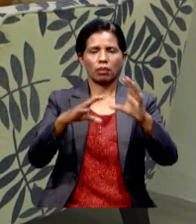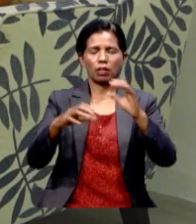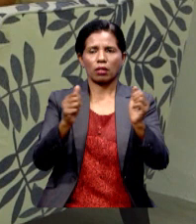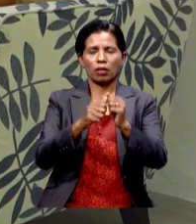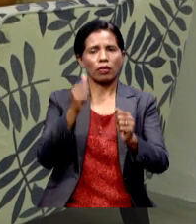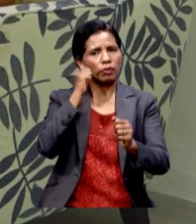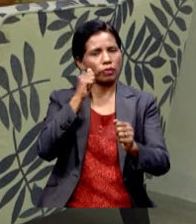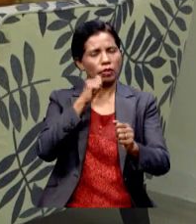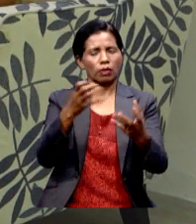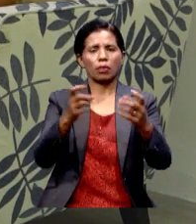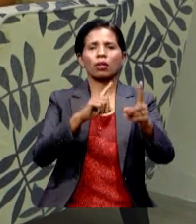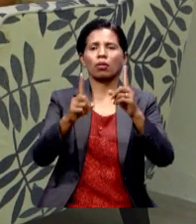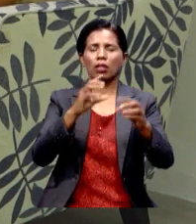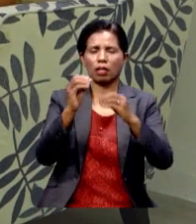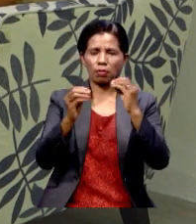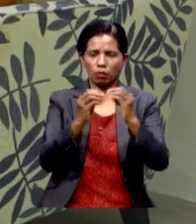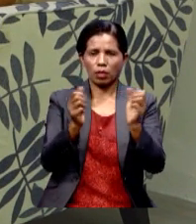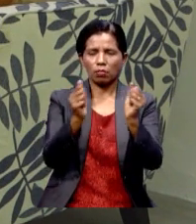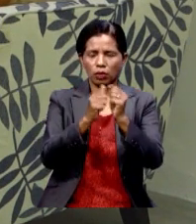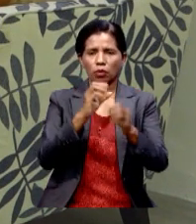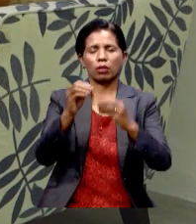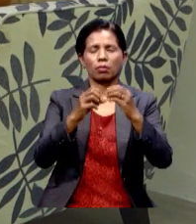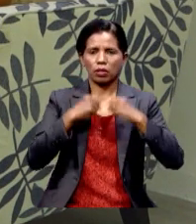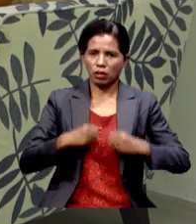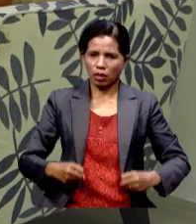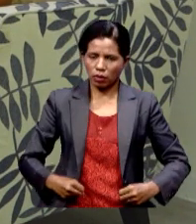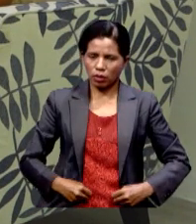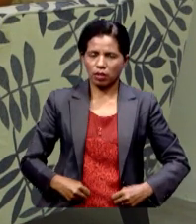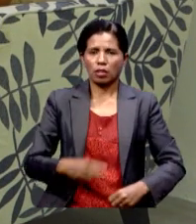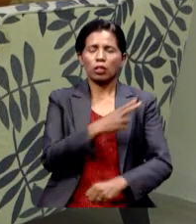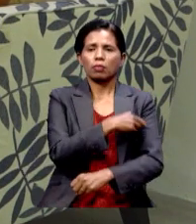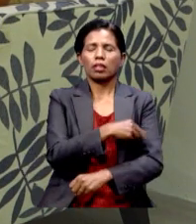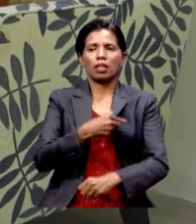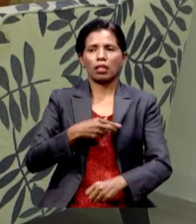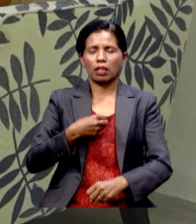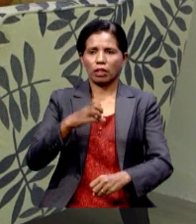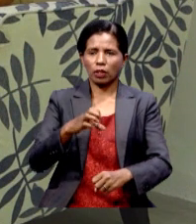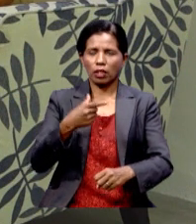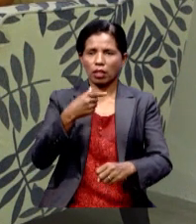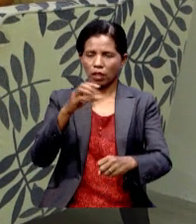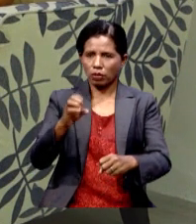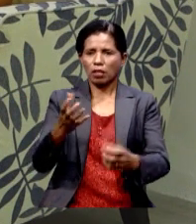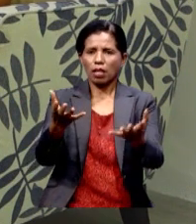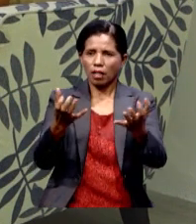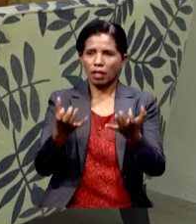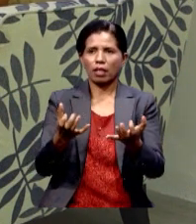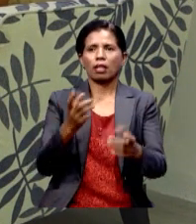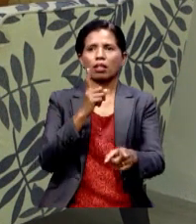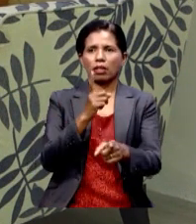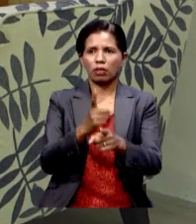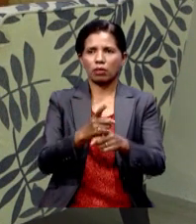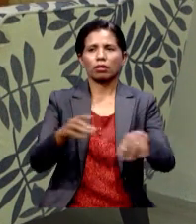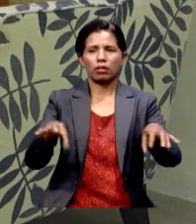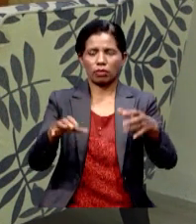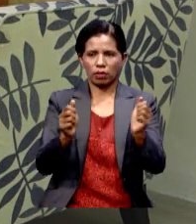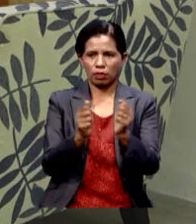gostei muito de falar, gostei muito de ir ao centro de saúde de Gleno, onde percebi que há muita vontade de melhorar os serviços.